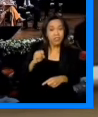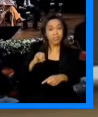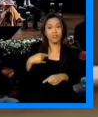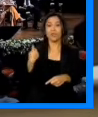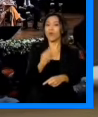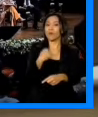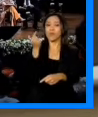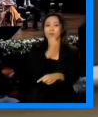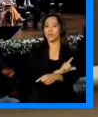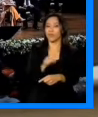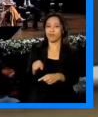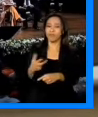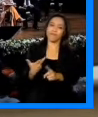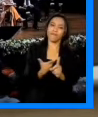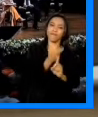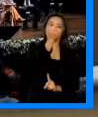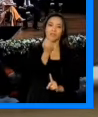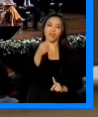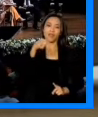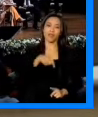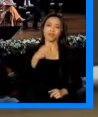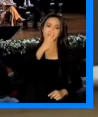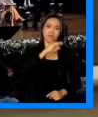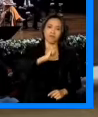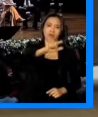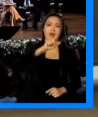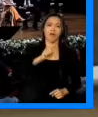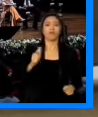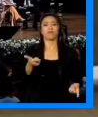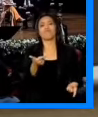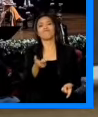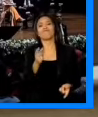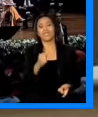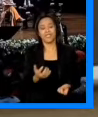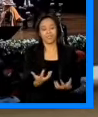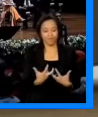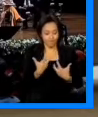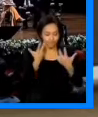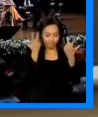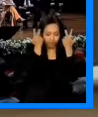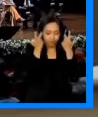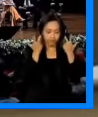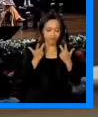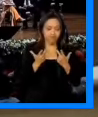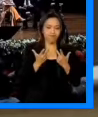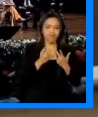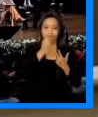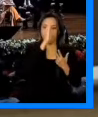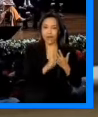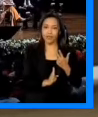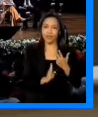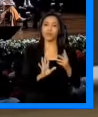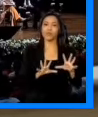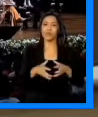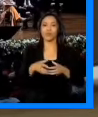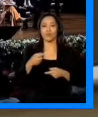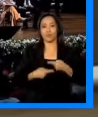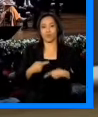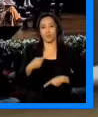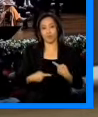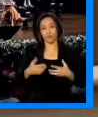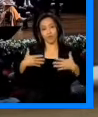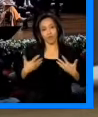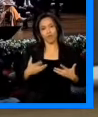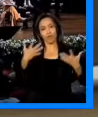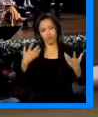conseguirmos vencer esse mal da pobreza que envergonha o Brasil e envergonha a classe política. Portanto, toda a